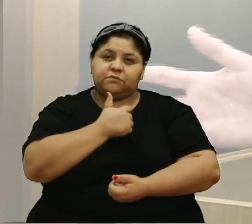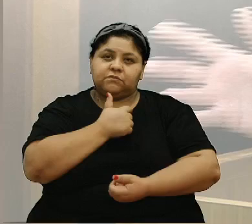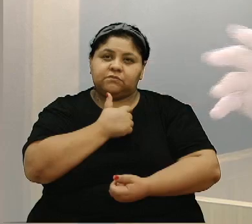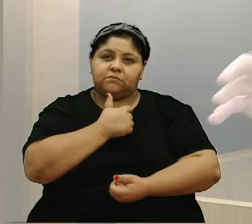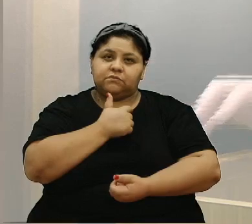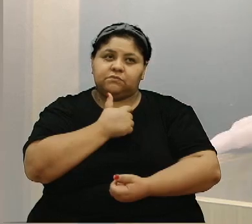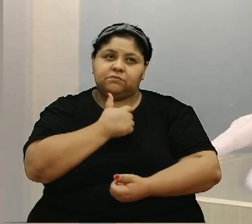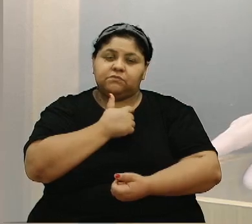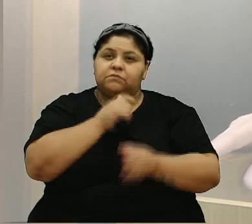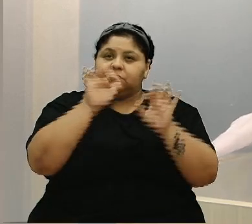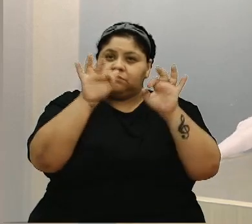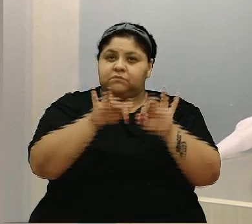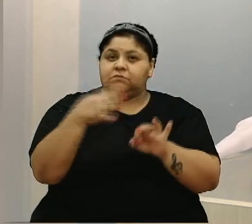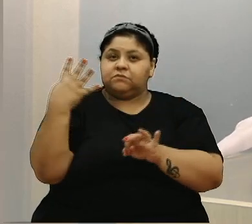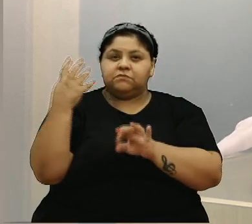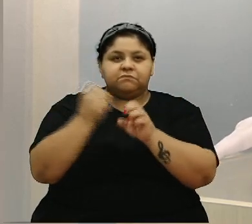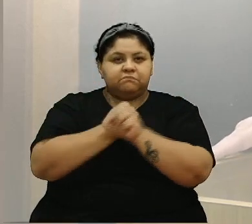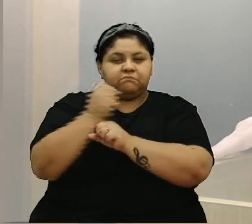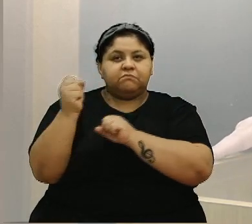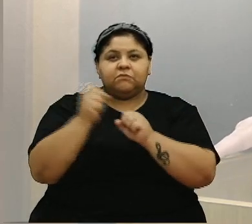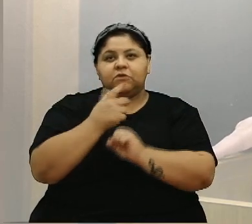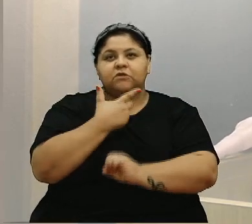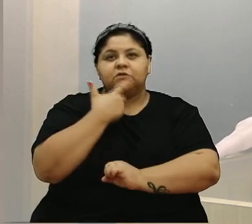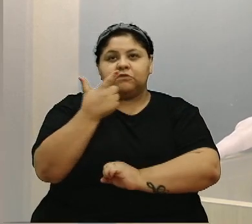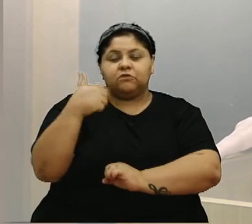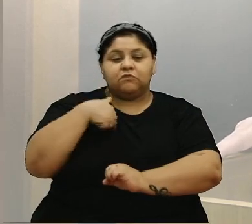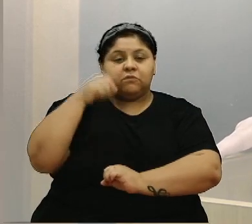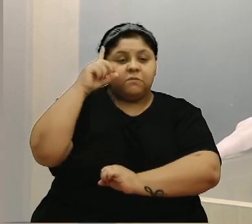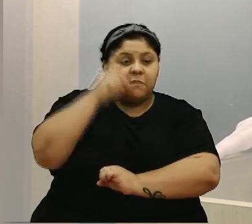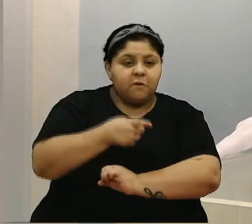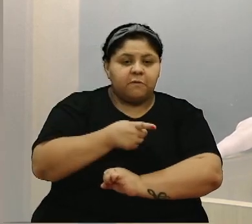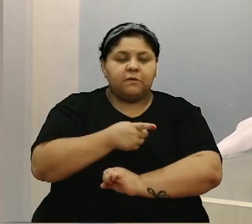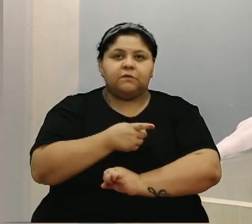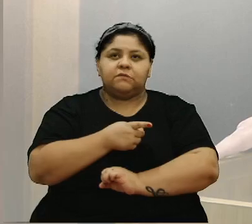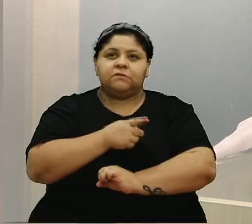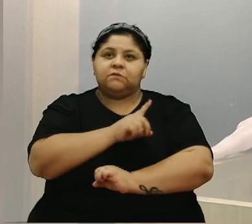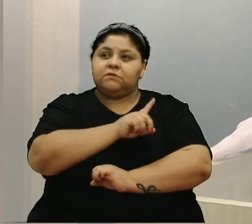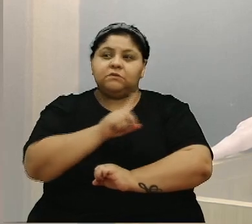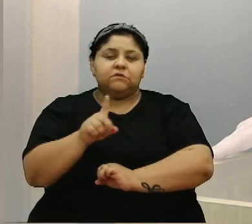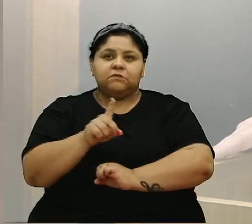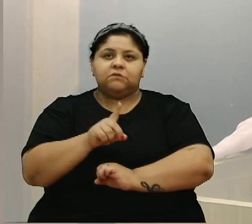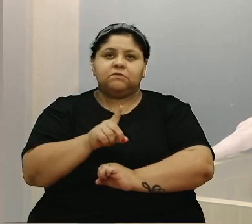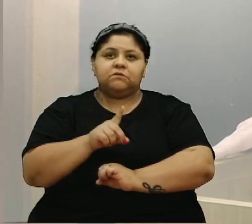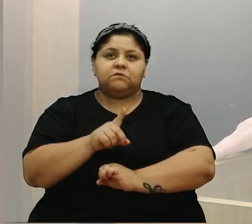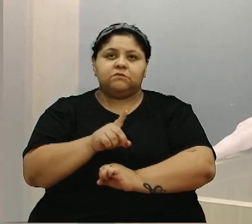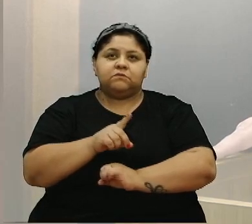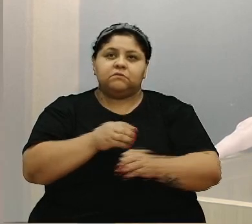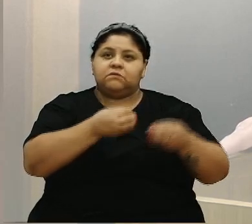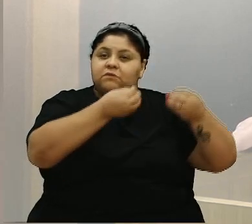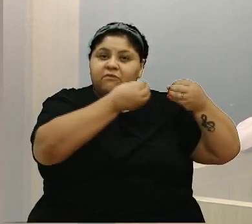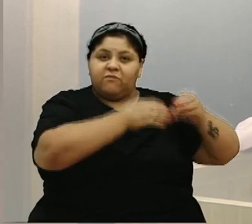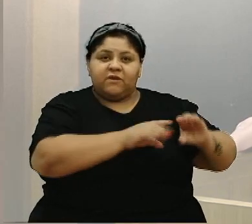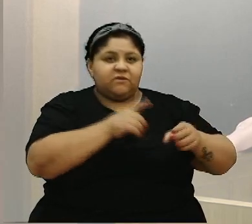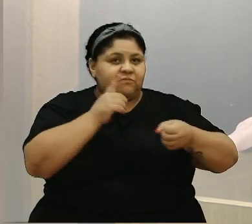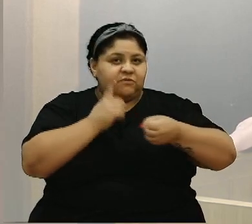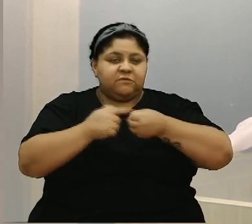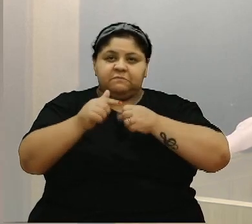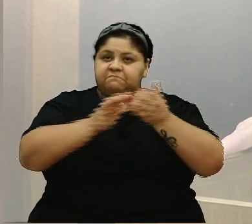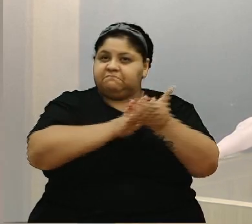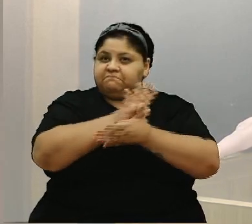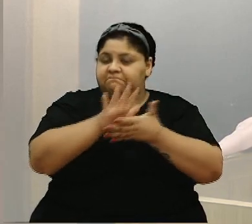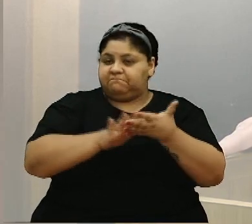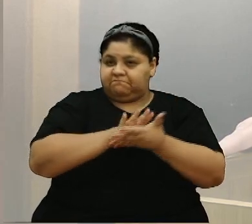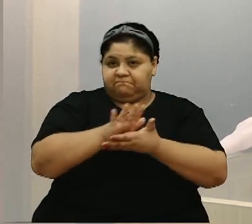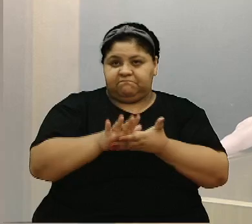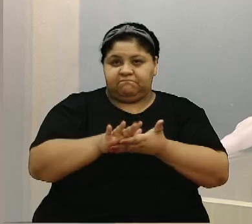está acabando os 4 anos, eu posso dizer que o meu mandato não trouxe prejuízos para a cidade nenhum, mas muito pelo